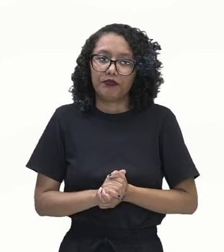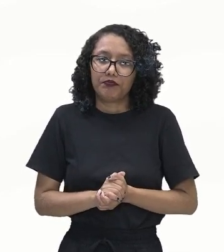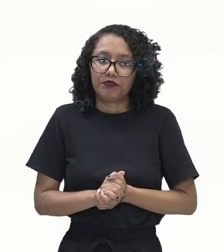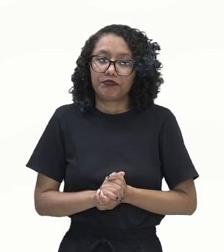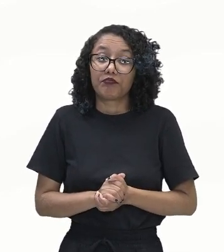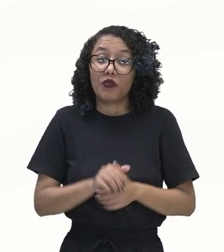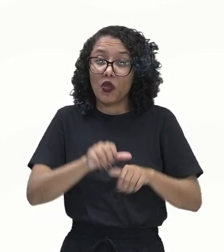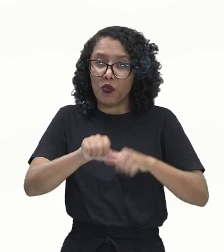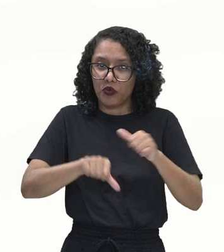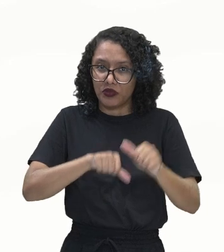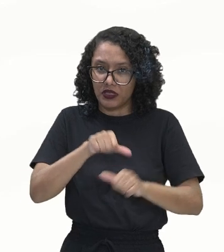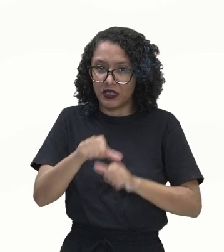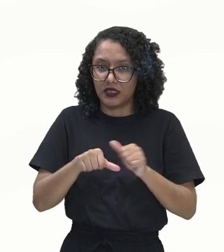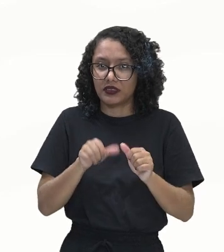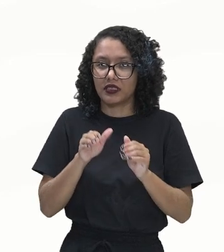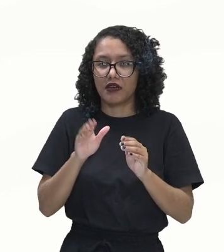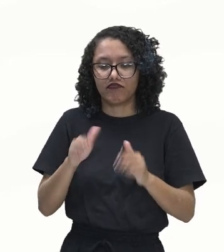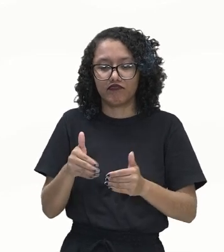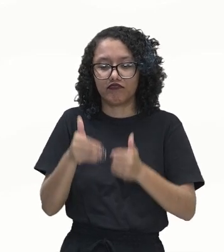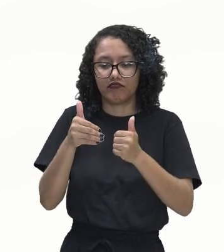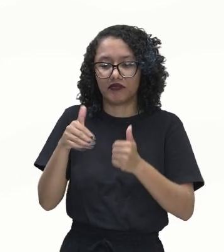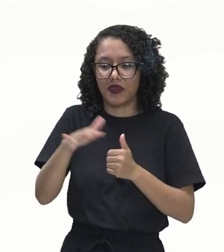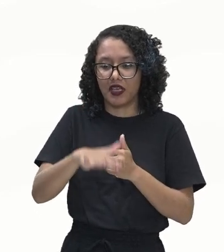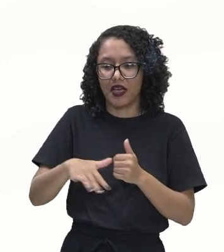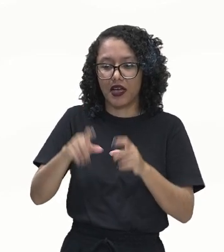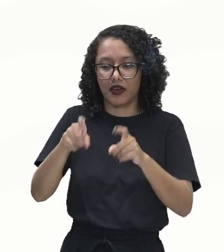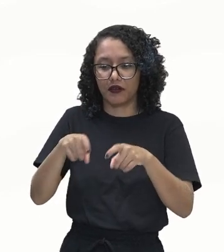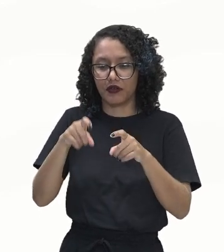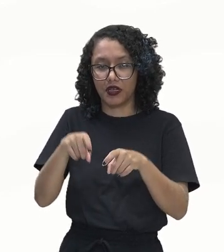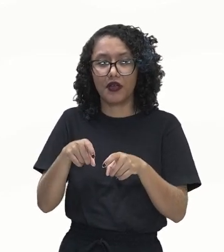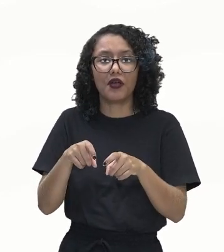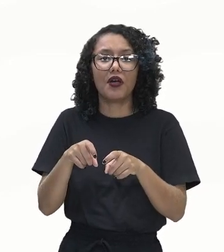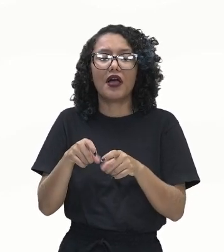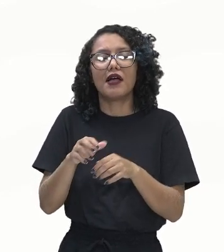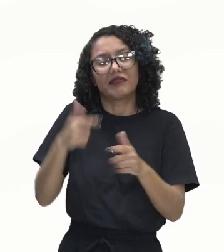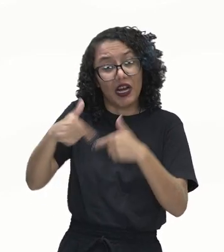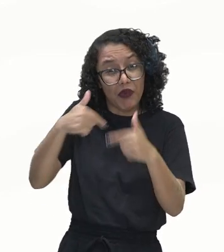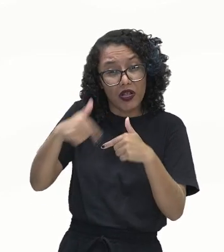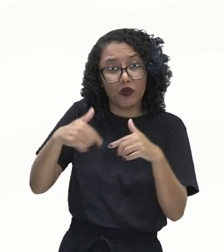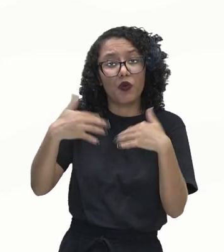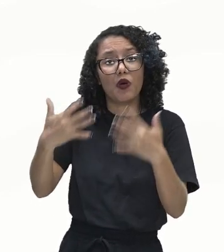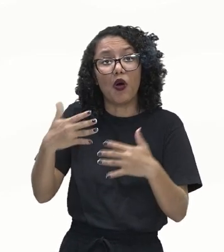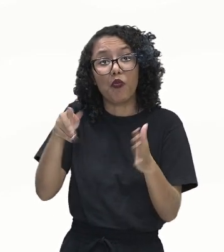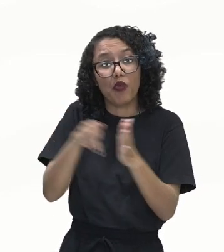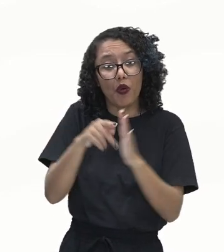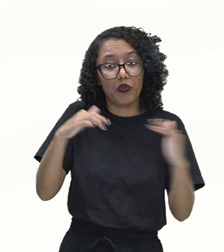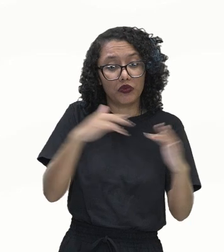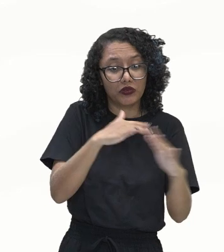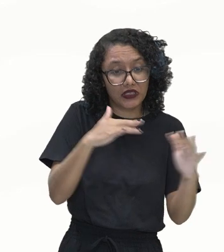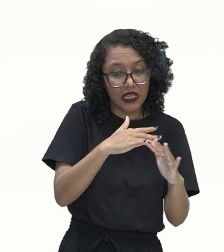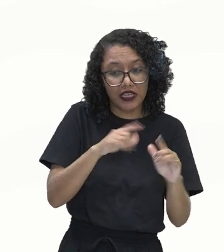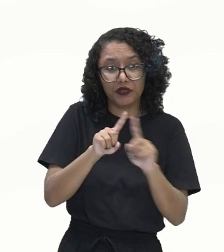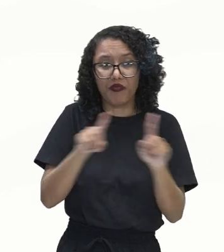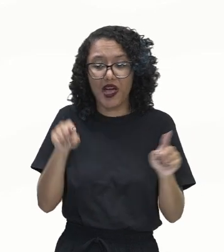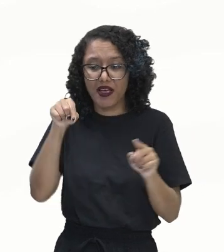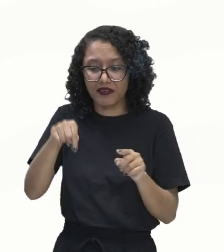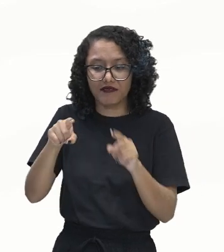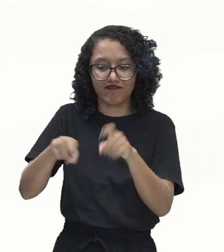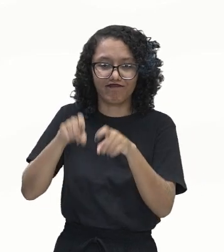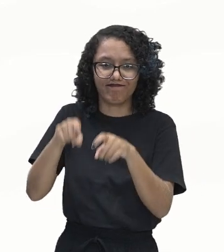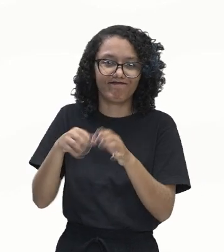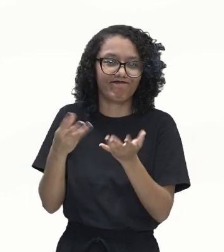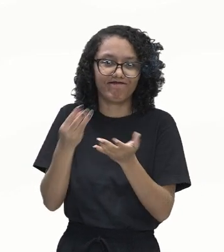para os trabalhadores elas estavam concentradas mais para o trabalhador urbano, enquanto que os trabalhadores rurais eles acabaram